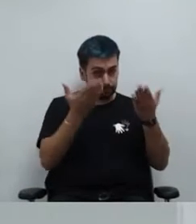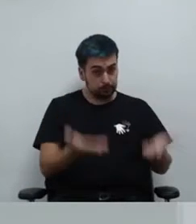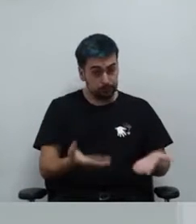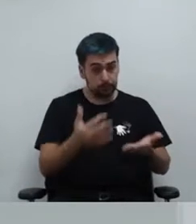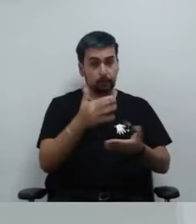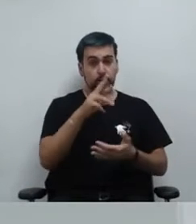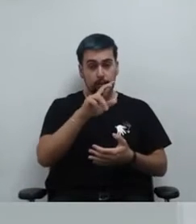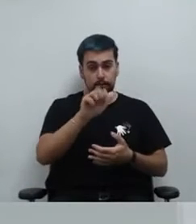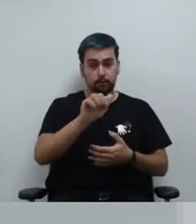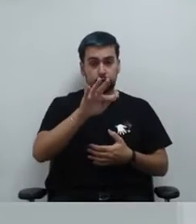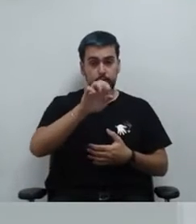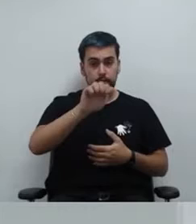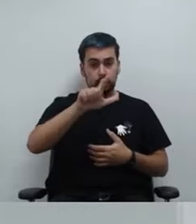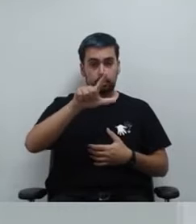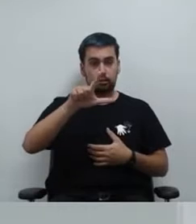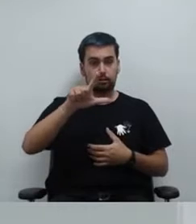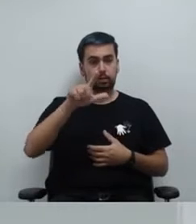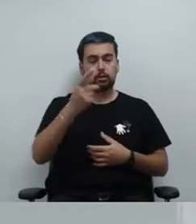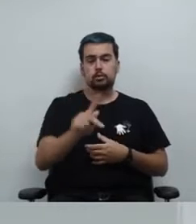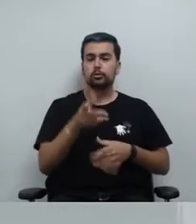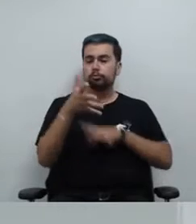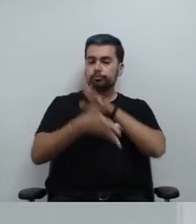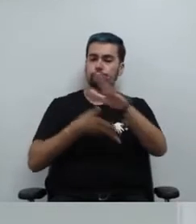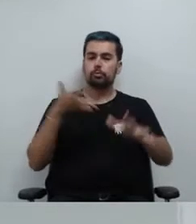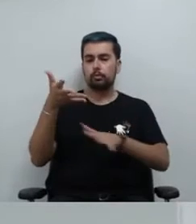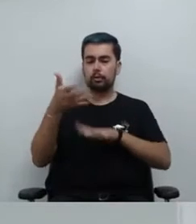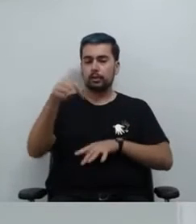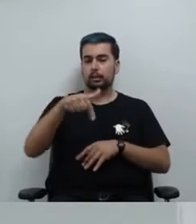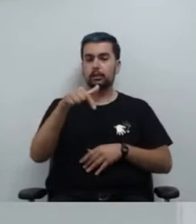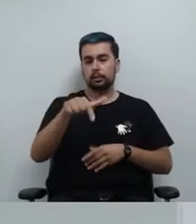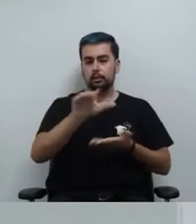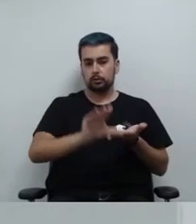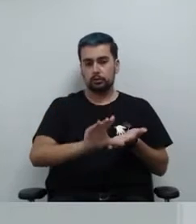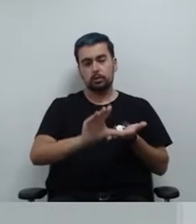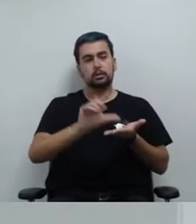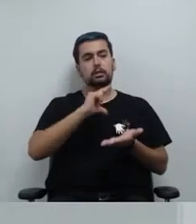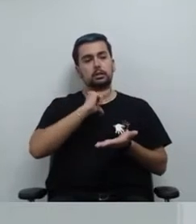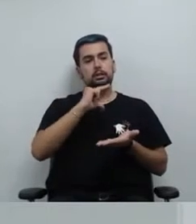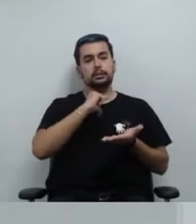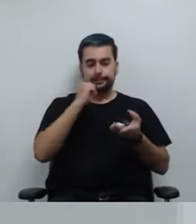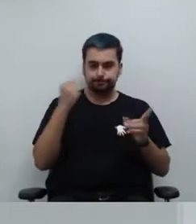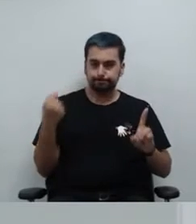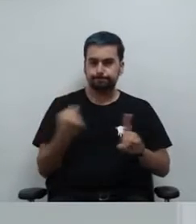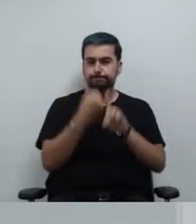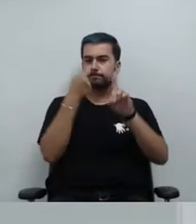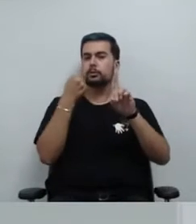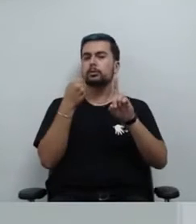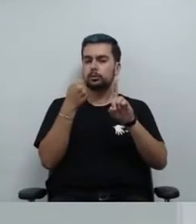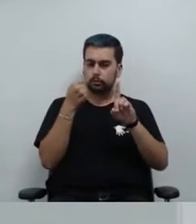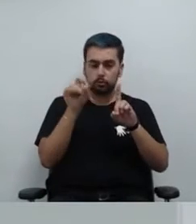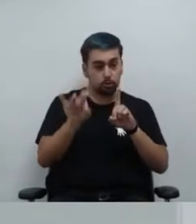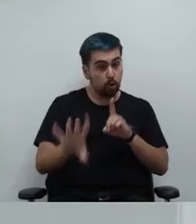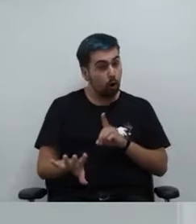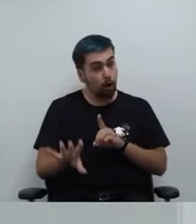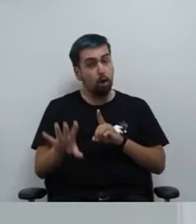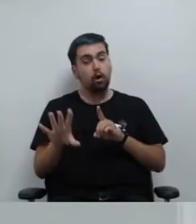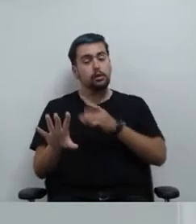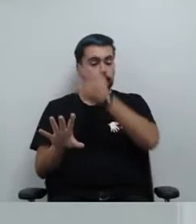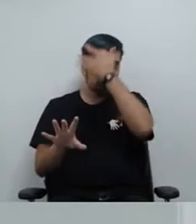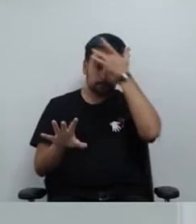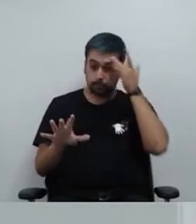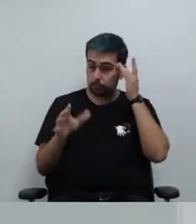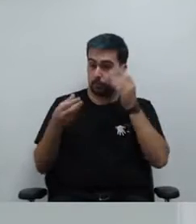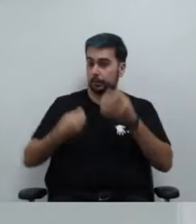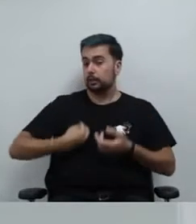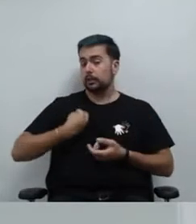que a sua voz neste conselho tem causado efeitos não só às pessoas que